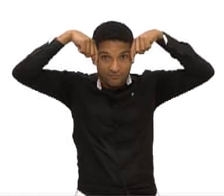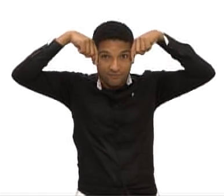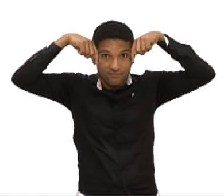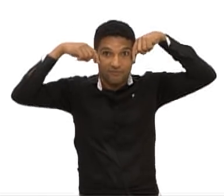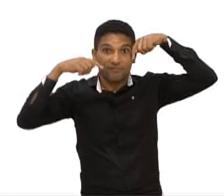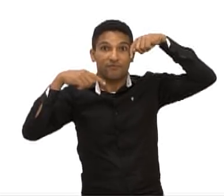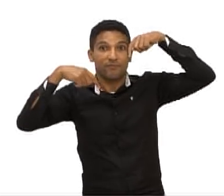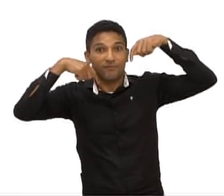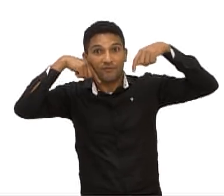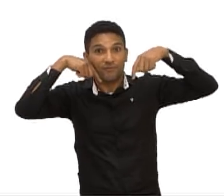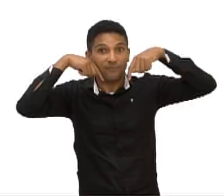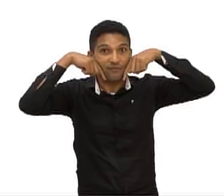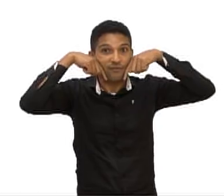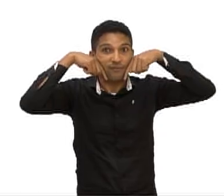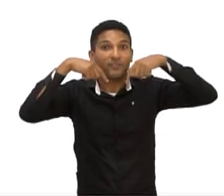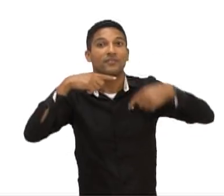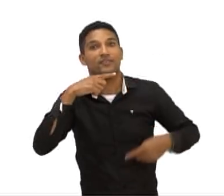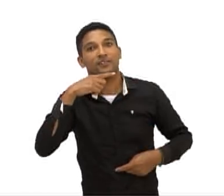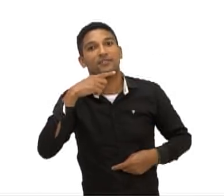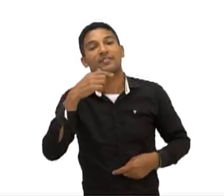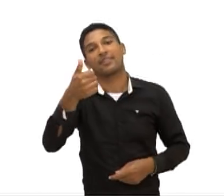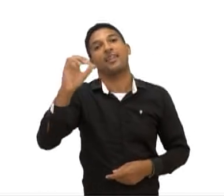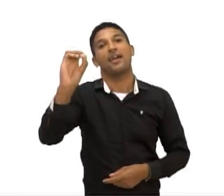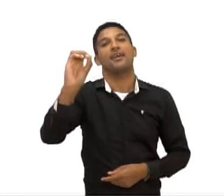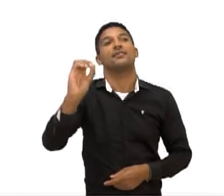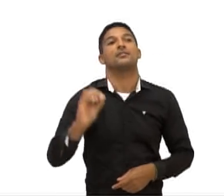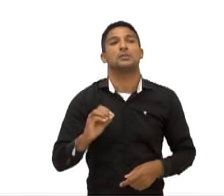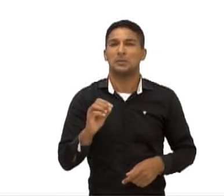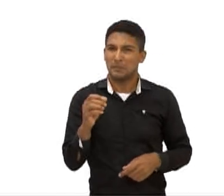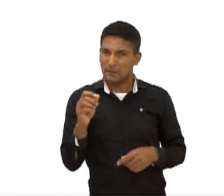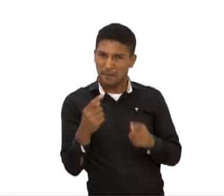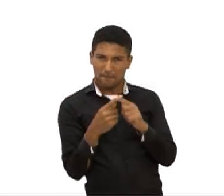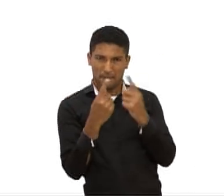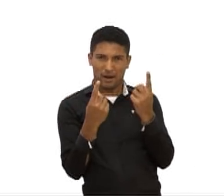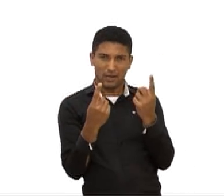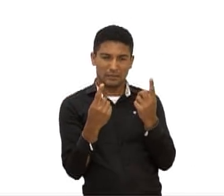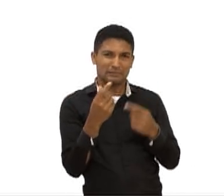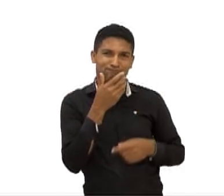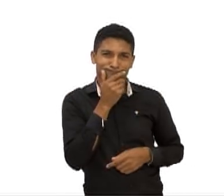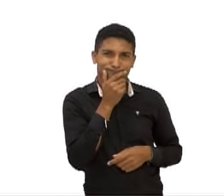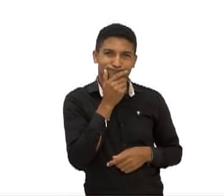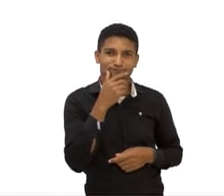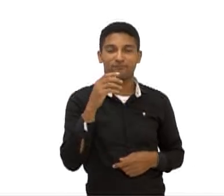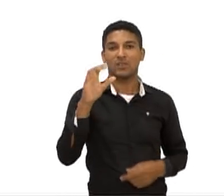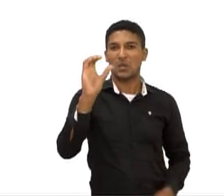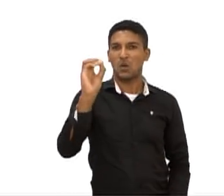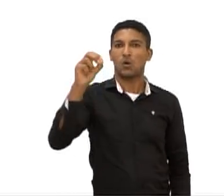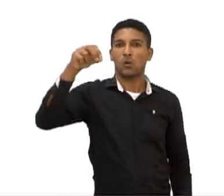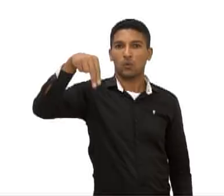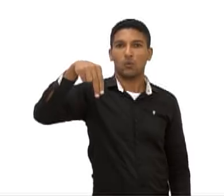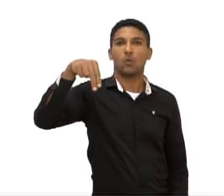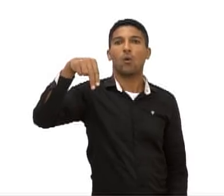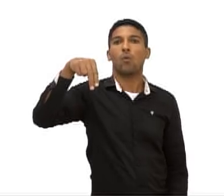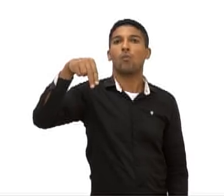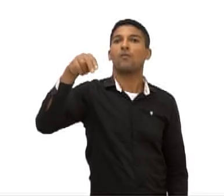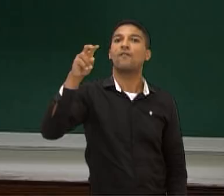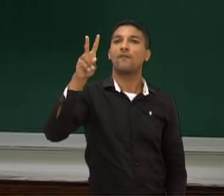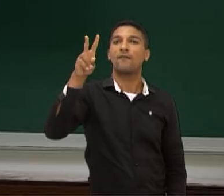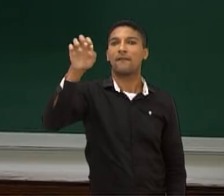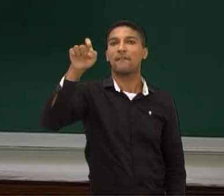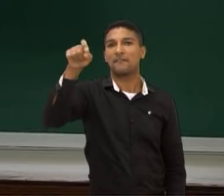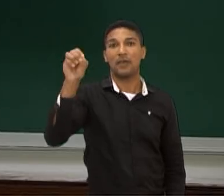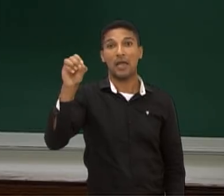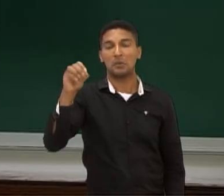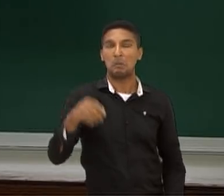vértices, tá? Mas eu não sei se ele é convexo ou não convexo. Você pode ajudar a professora aqui a